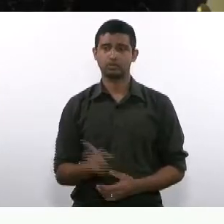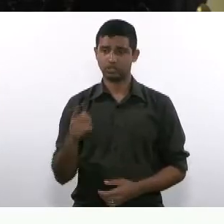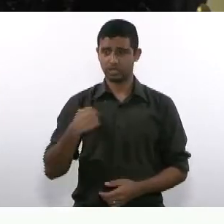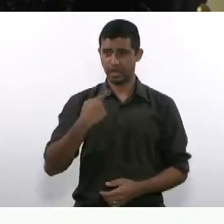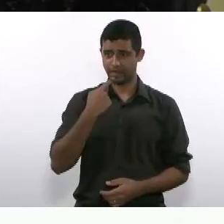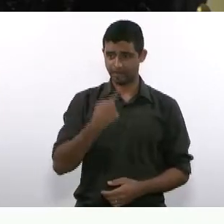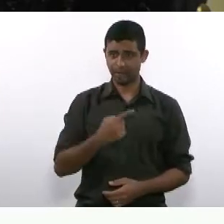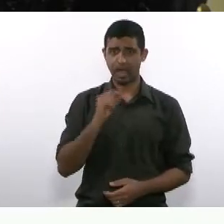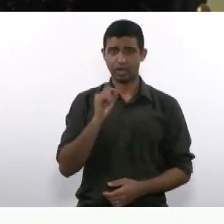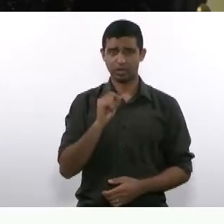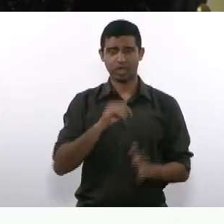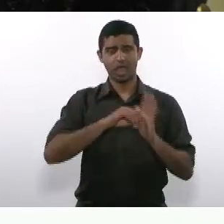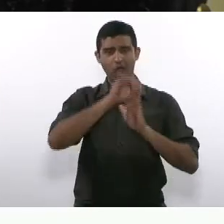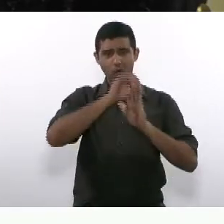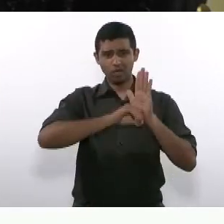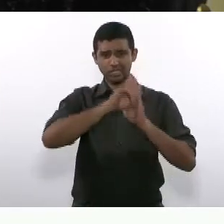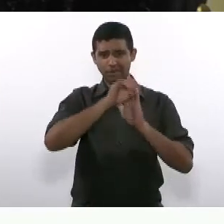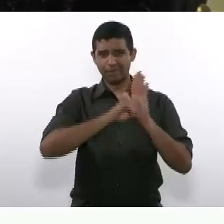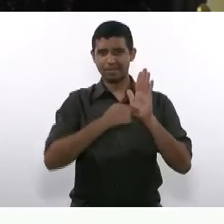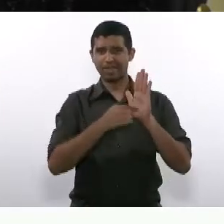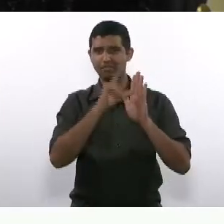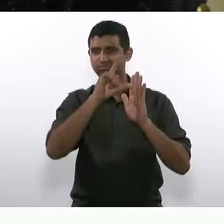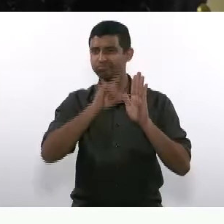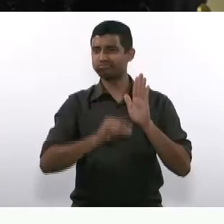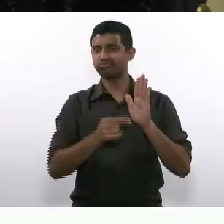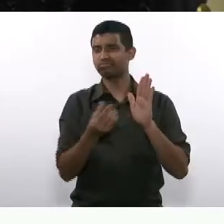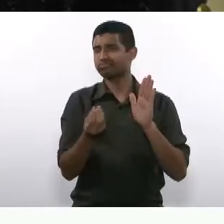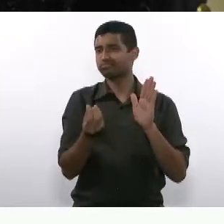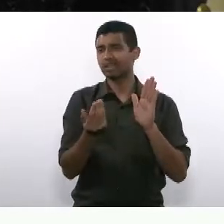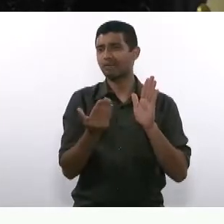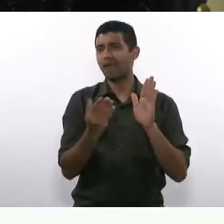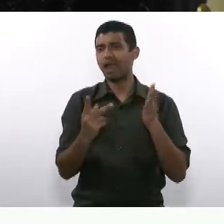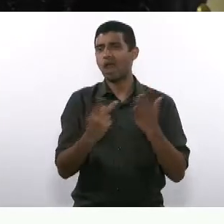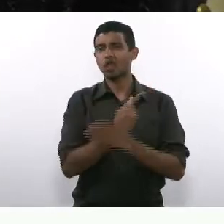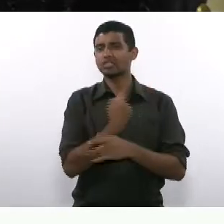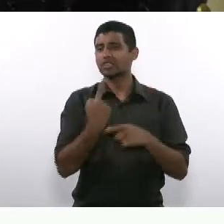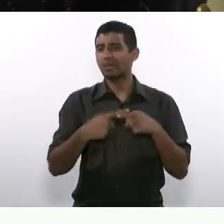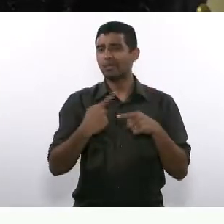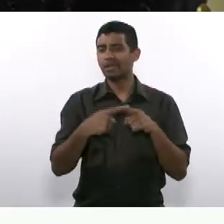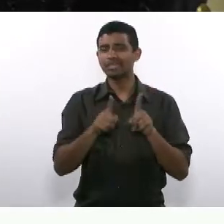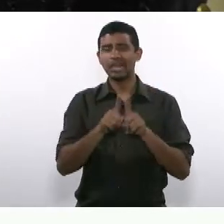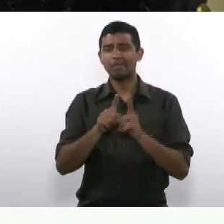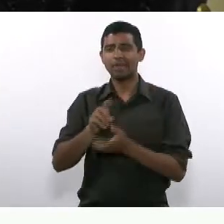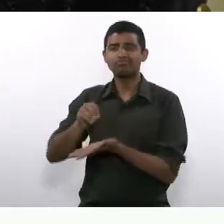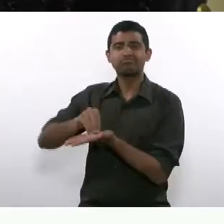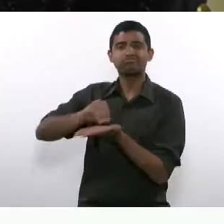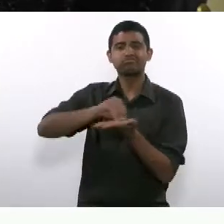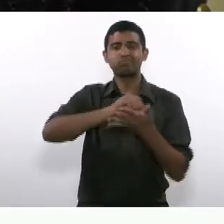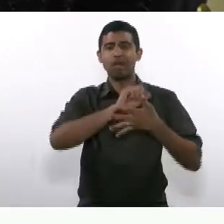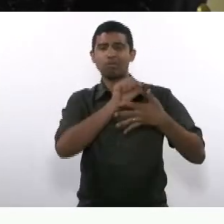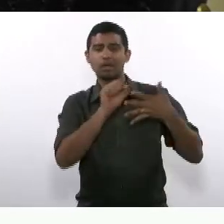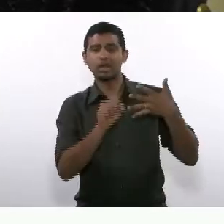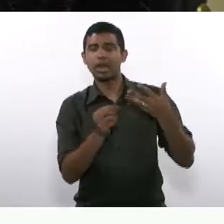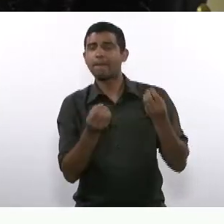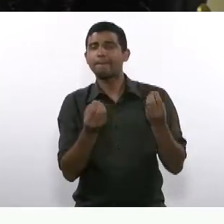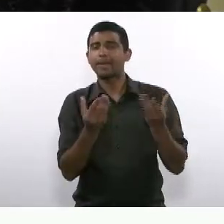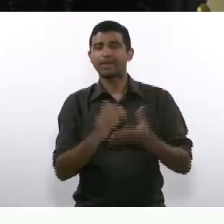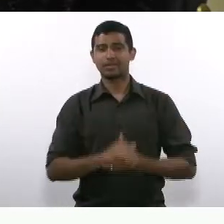a queda no orçamento, em que consistiu essa queda e quais as demandas específicas para o